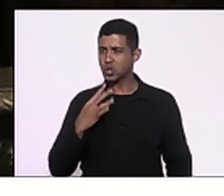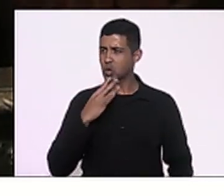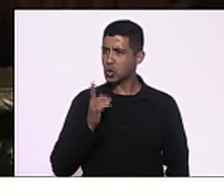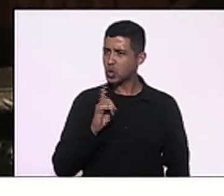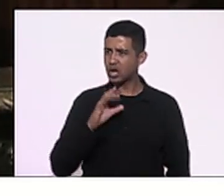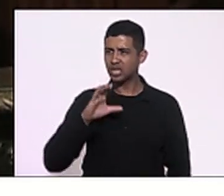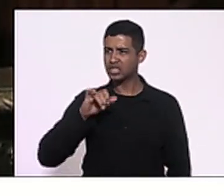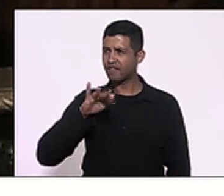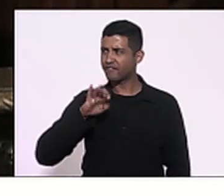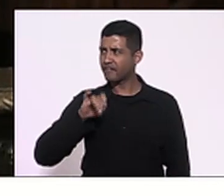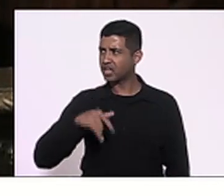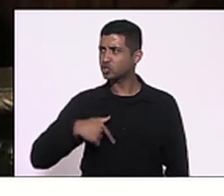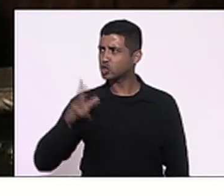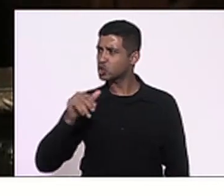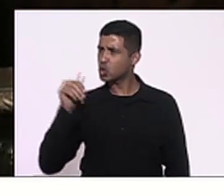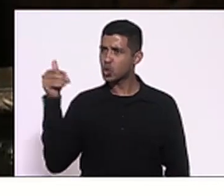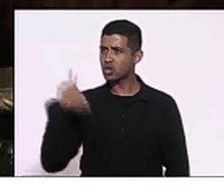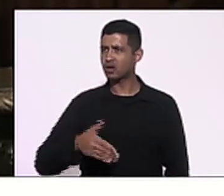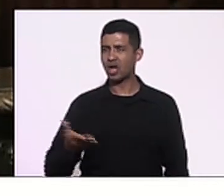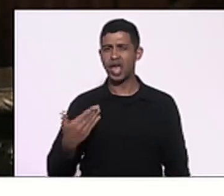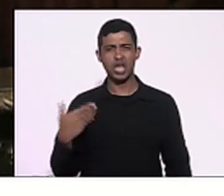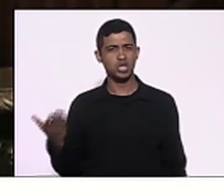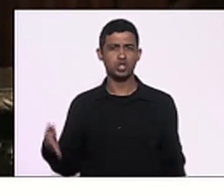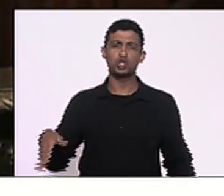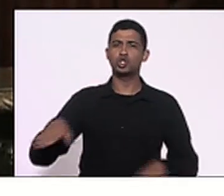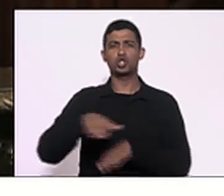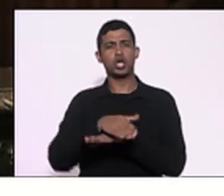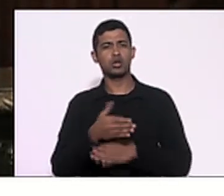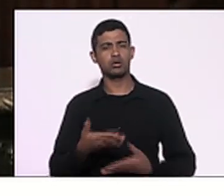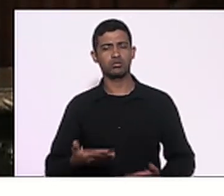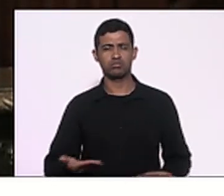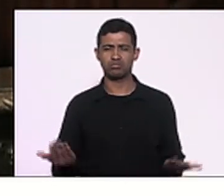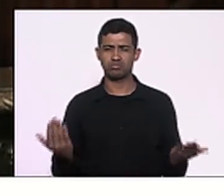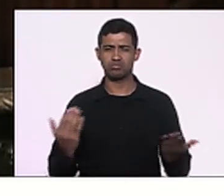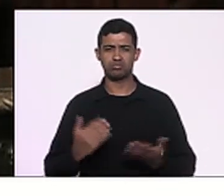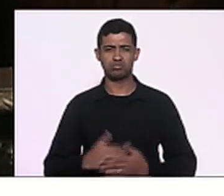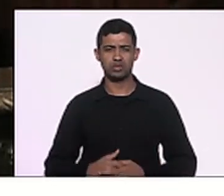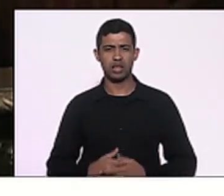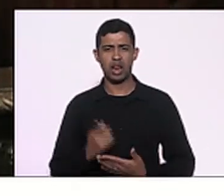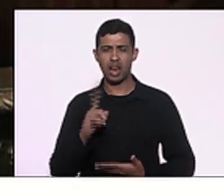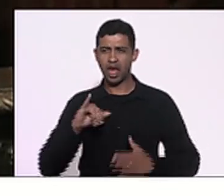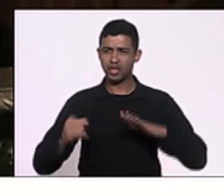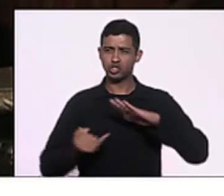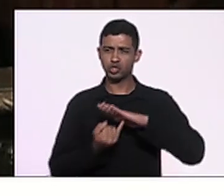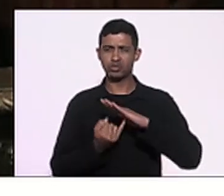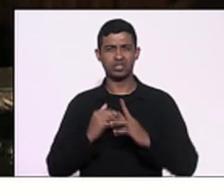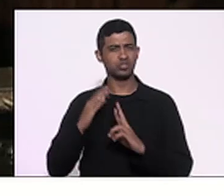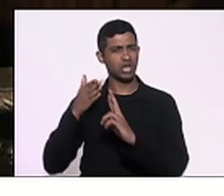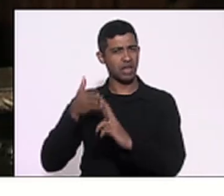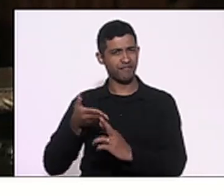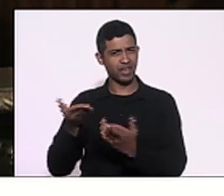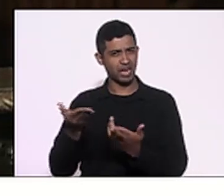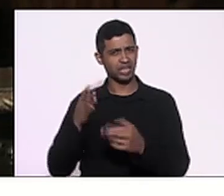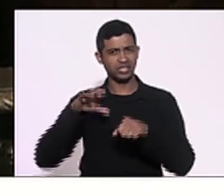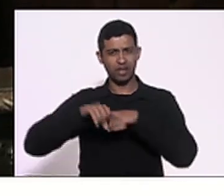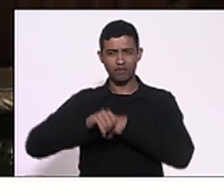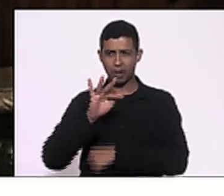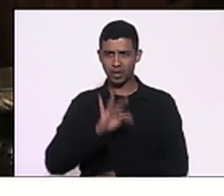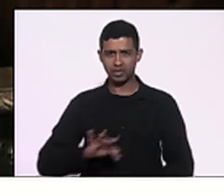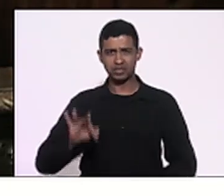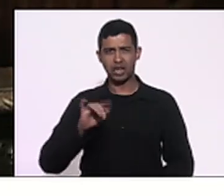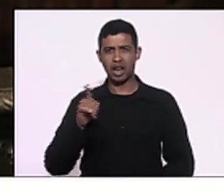dossiê, que o MEC já estudou, senão não haveria parecer, e decide, por causa disso, nomear um interventor que